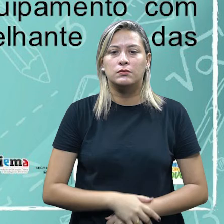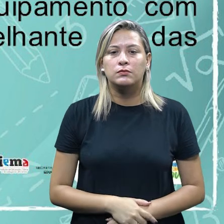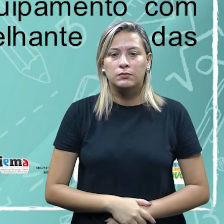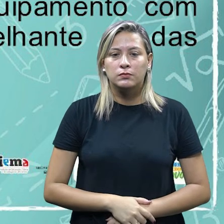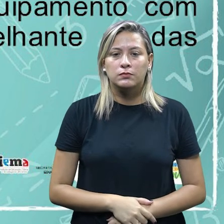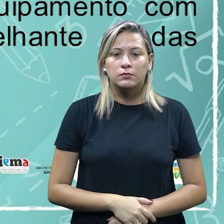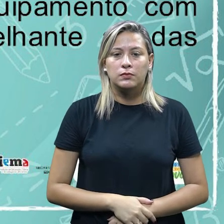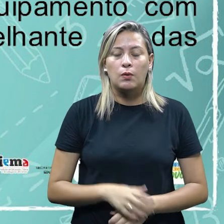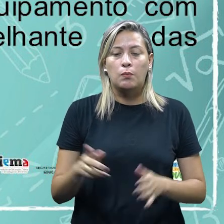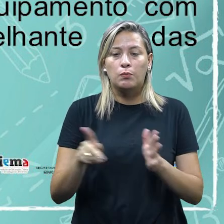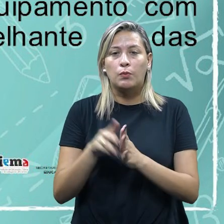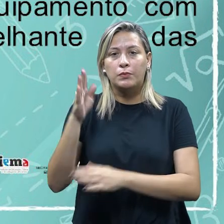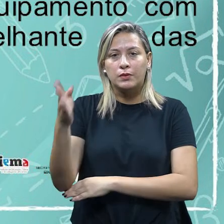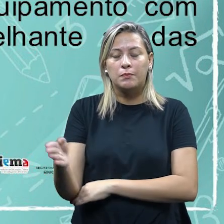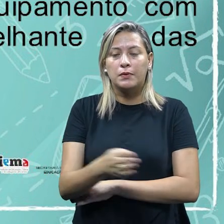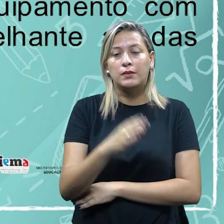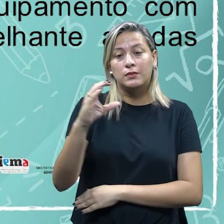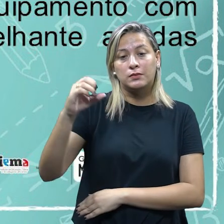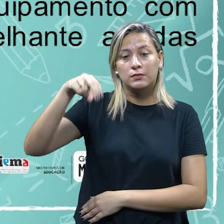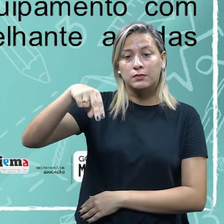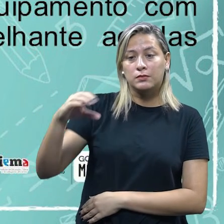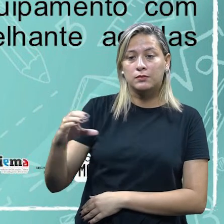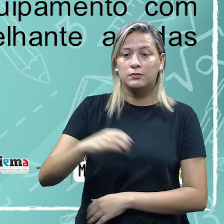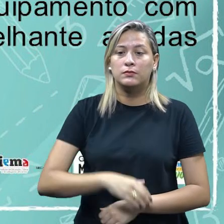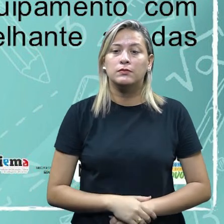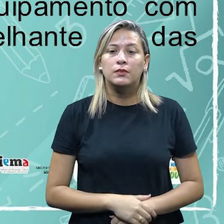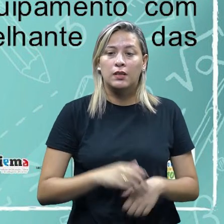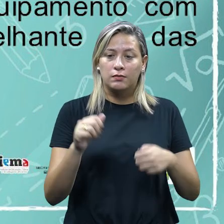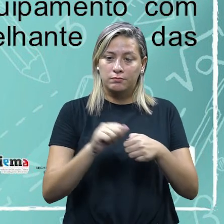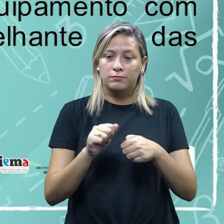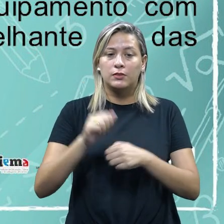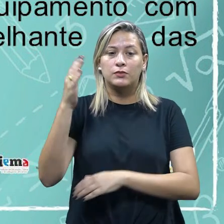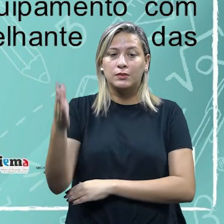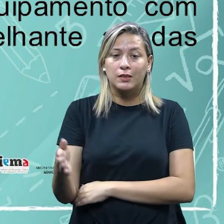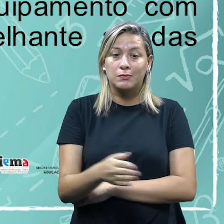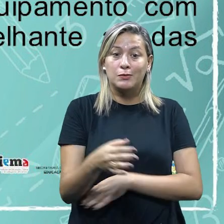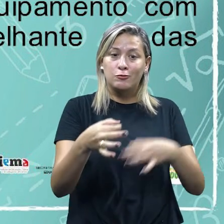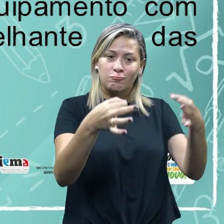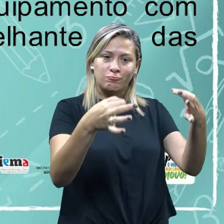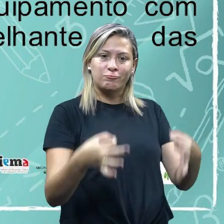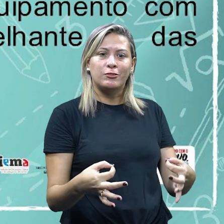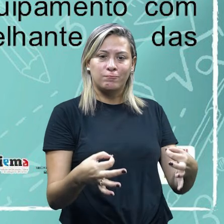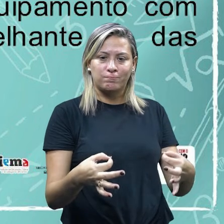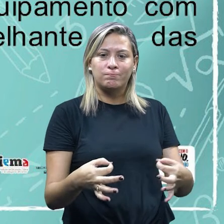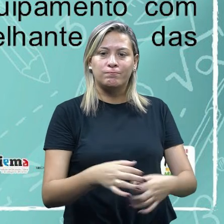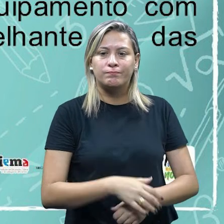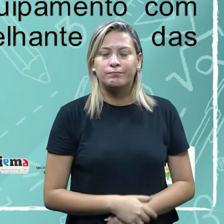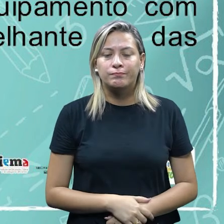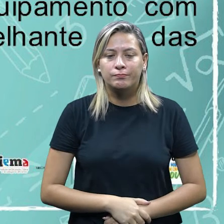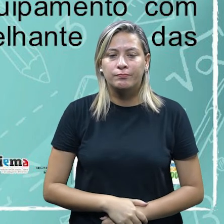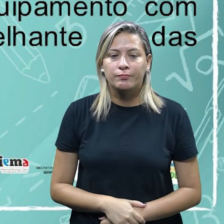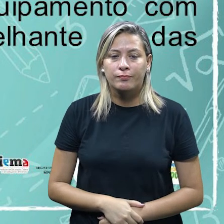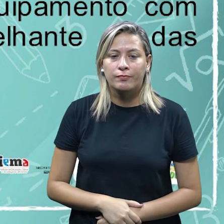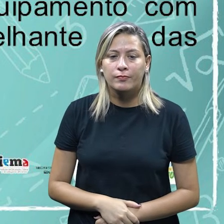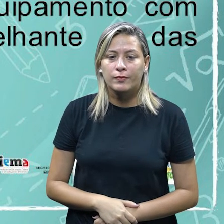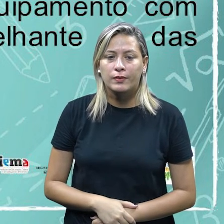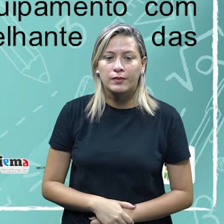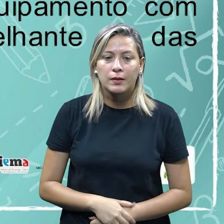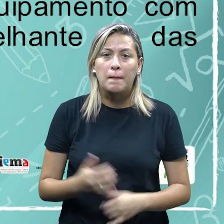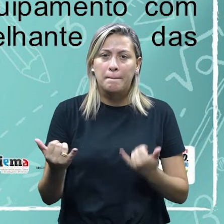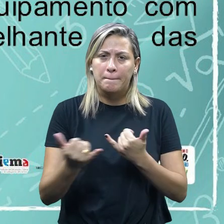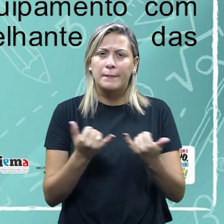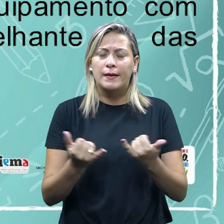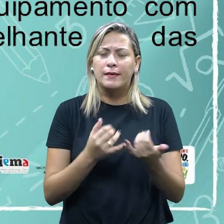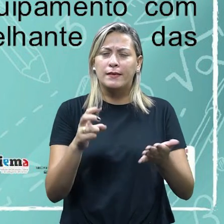numéricos computadorizados, que produzem as partes de equipamento com extrema precisão. Ela lembra muito o funcionamento de uma máquina, de